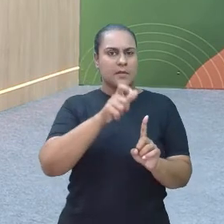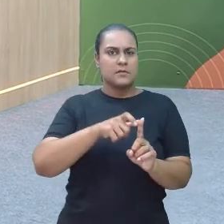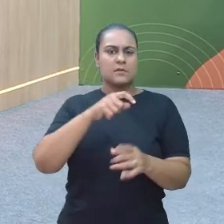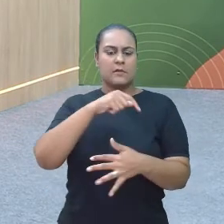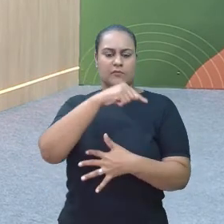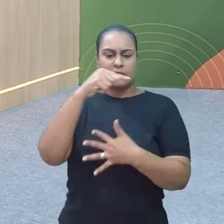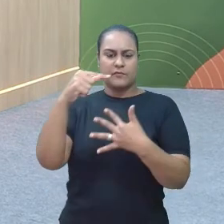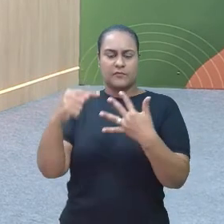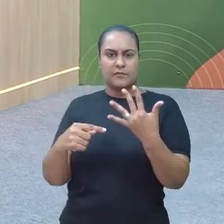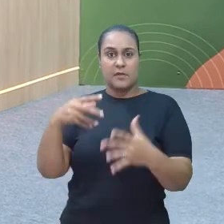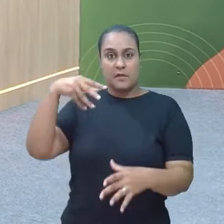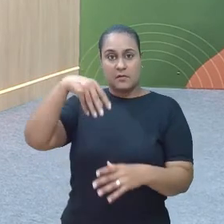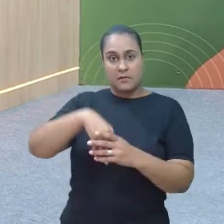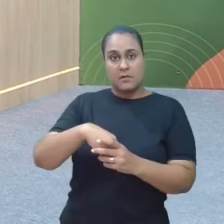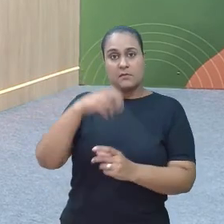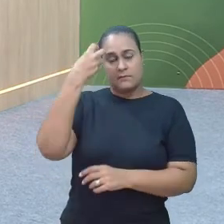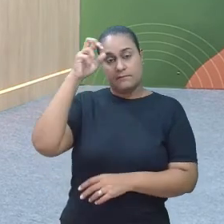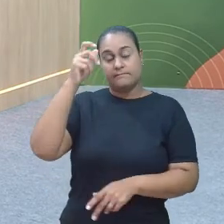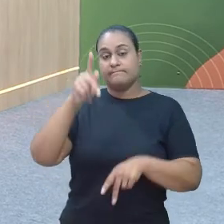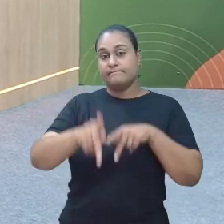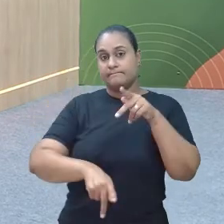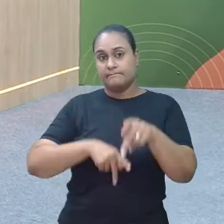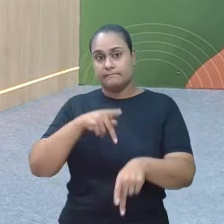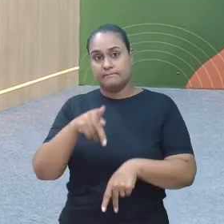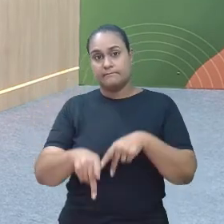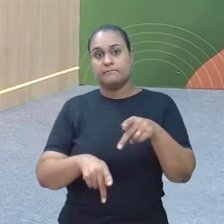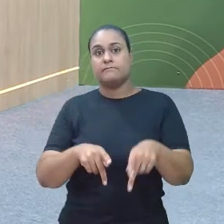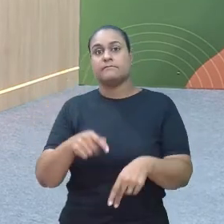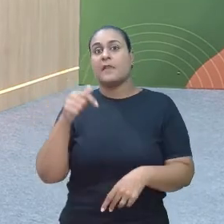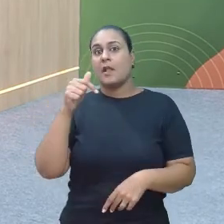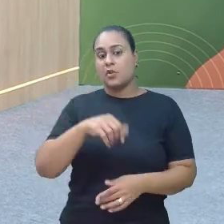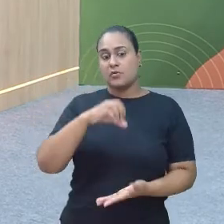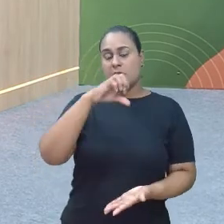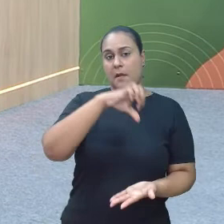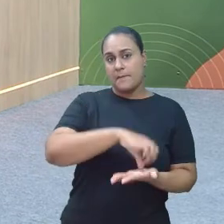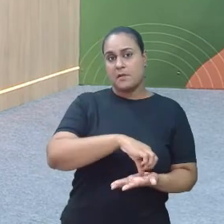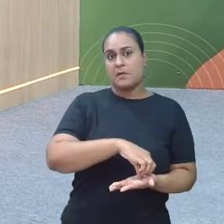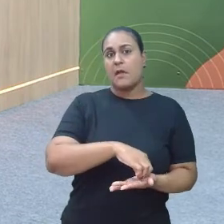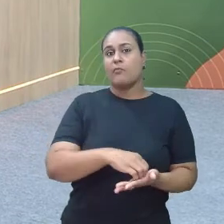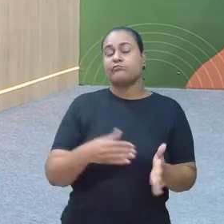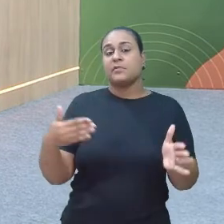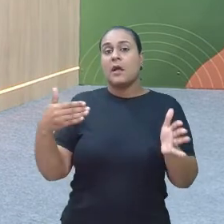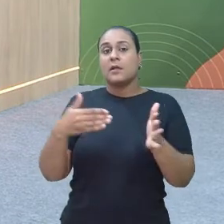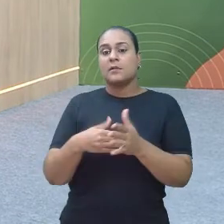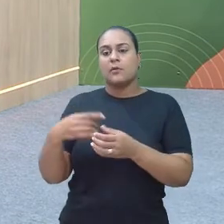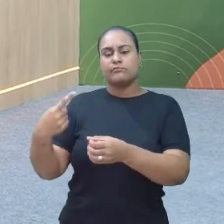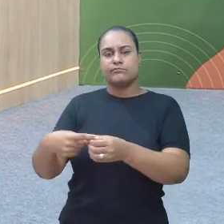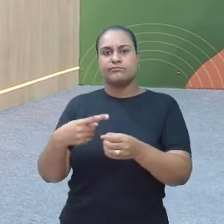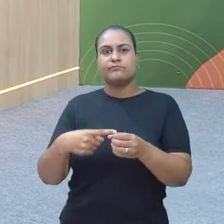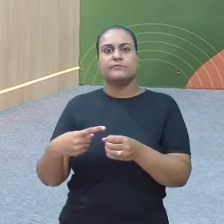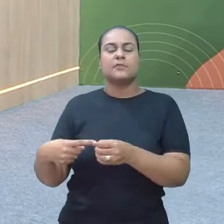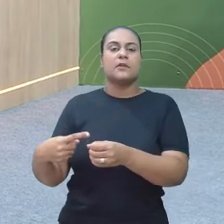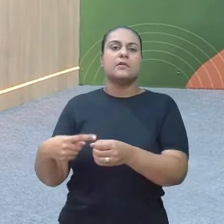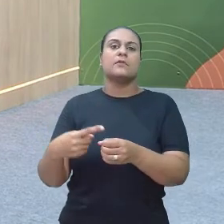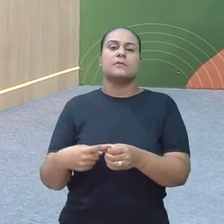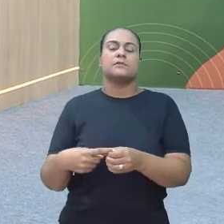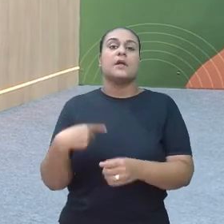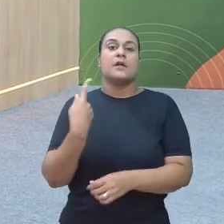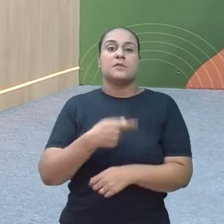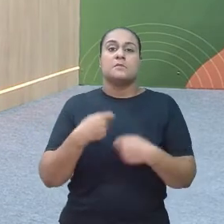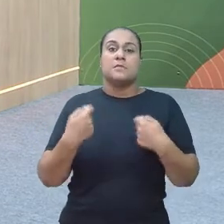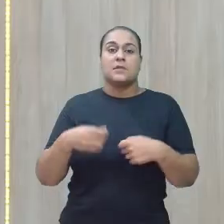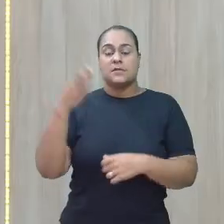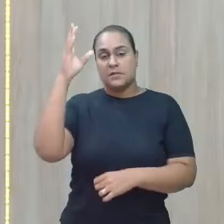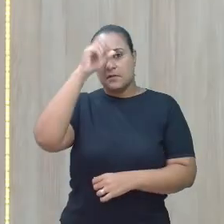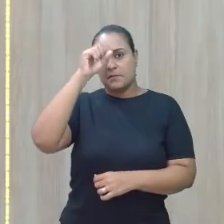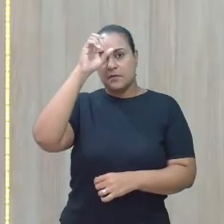dessa cultura popular que circulam da nossa capital, né, do Recife, ao interior do estado e que a gente precisa aprender um pouco mais. E